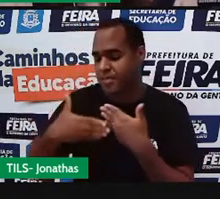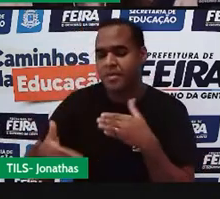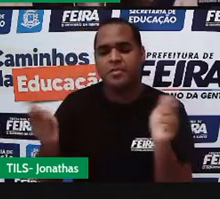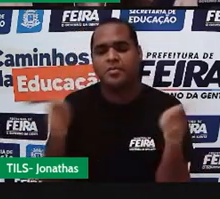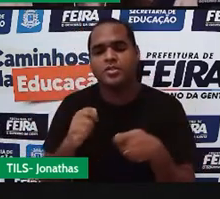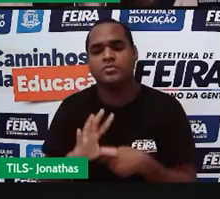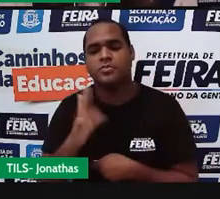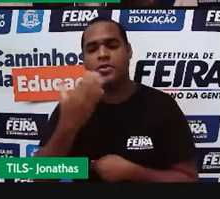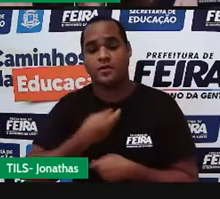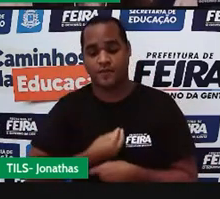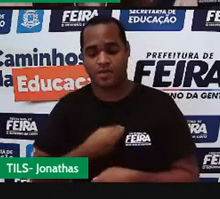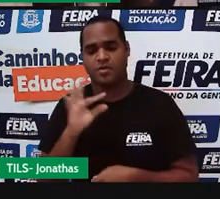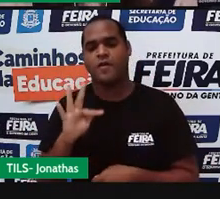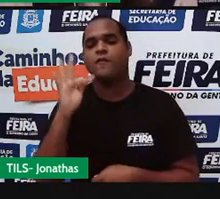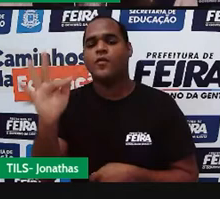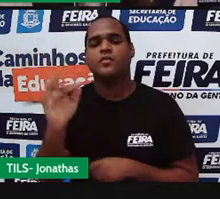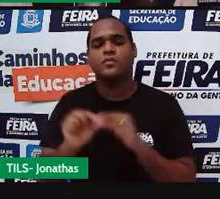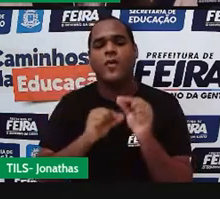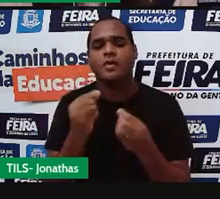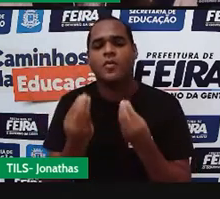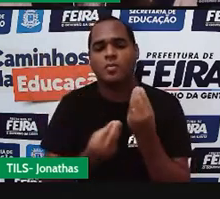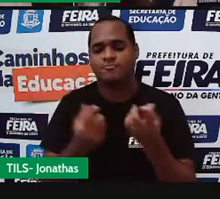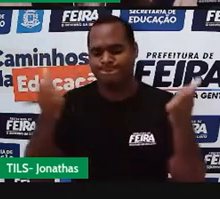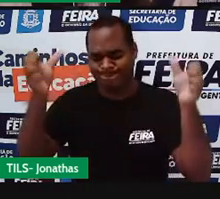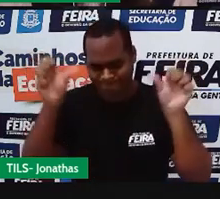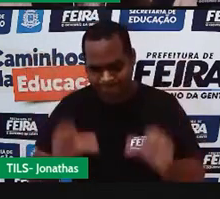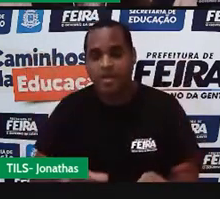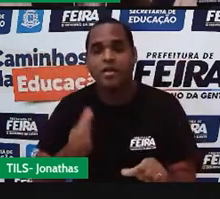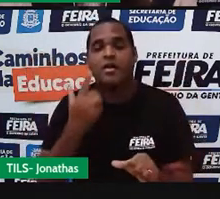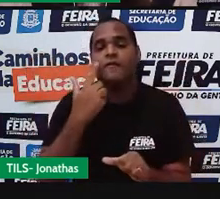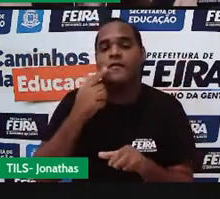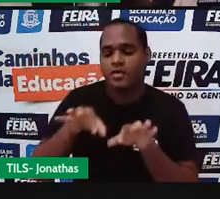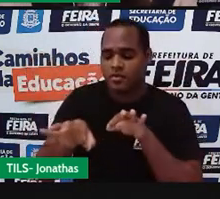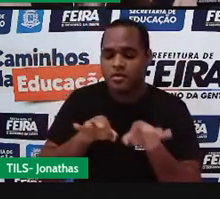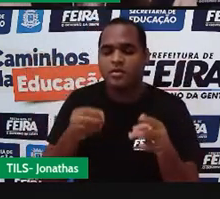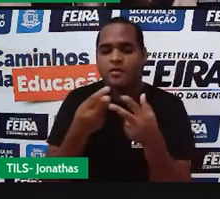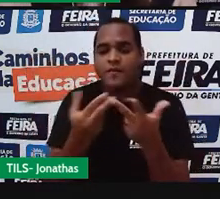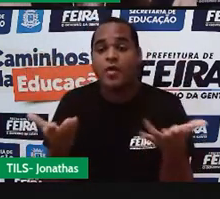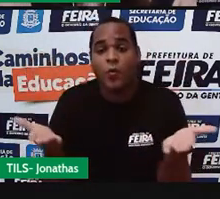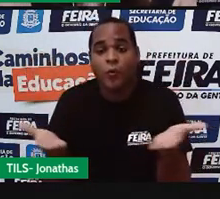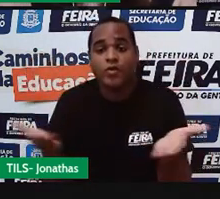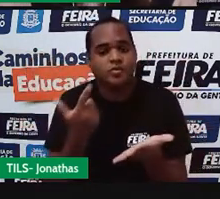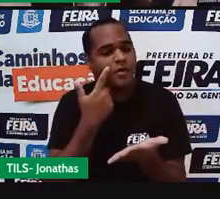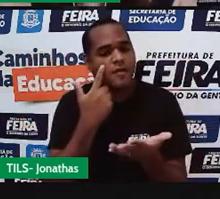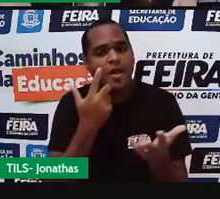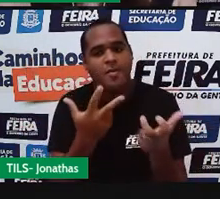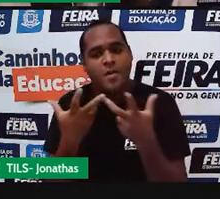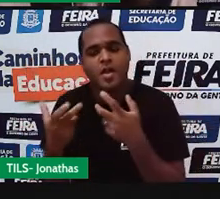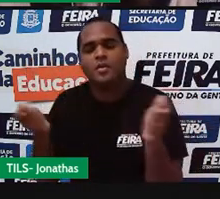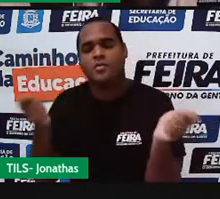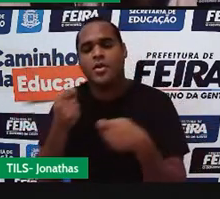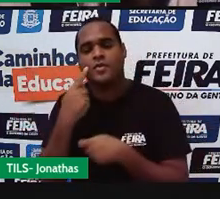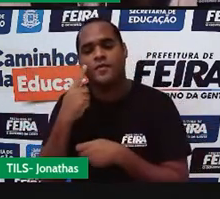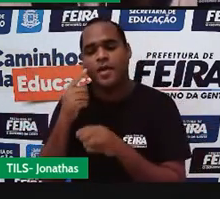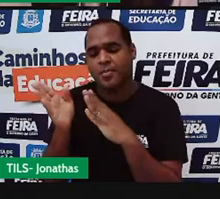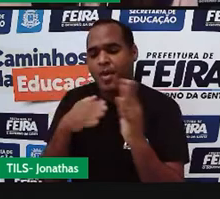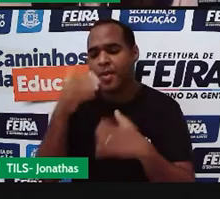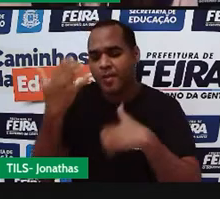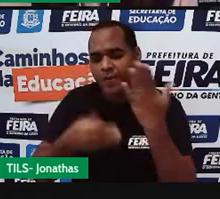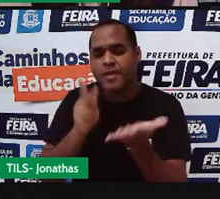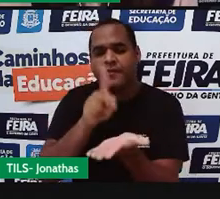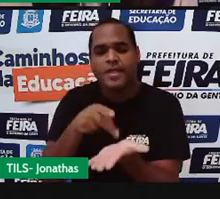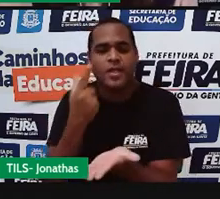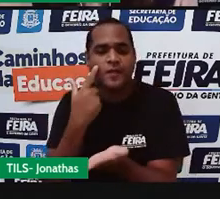que se esperam Para o Futuro são piores se não tomarmos medidas urgentes atualmente temos à disposição algumas soluções